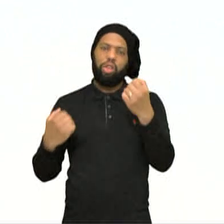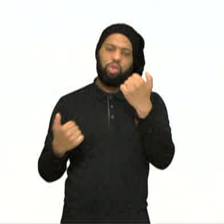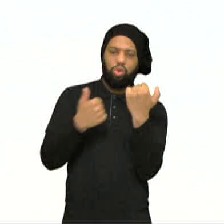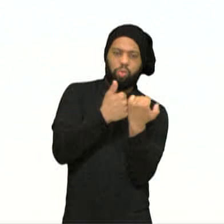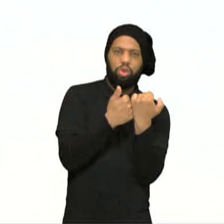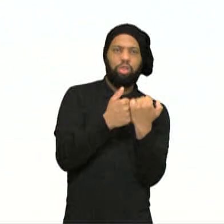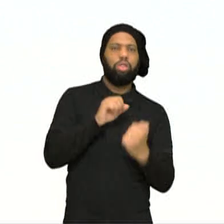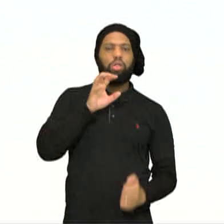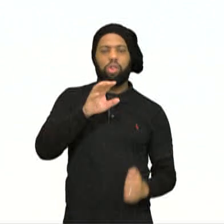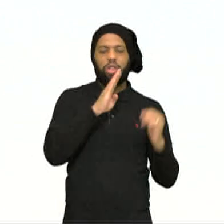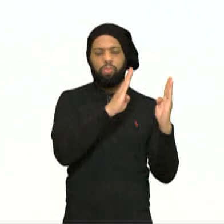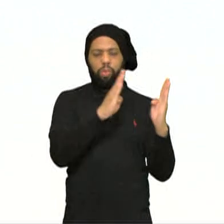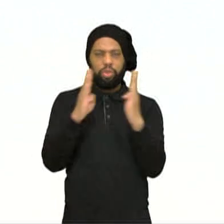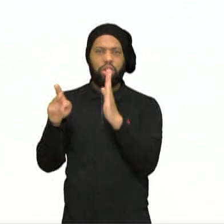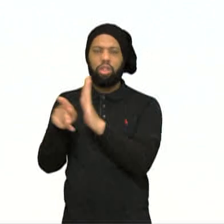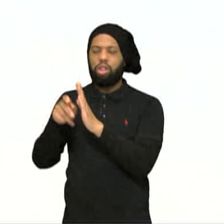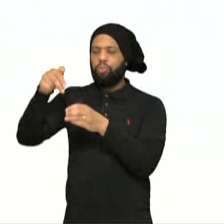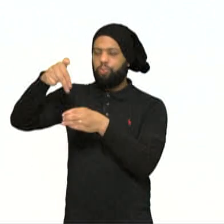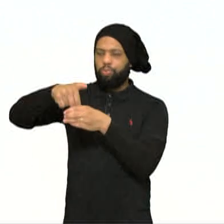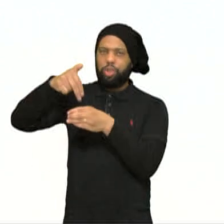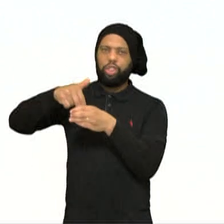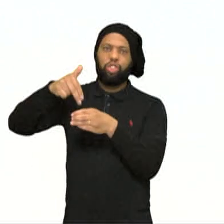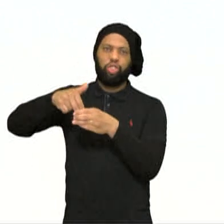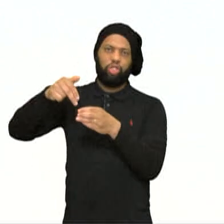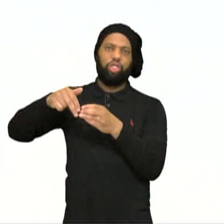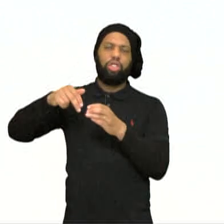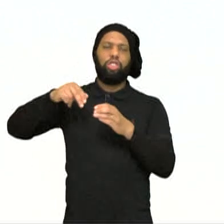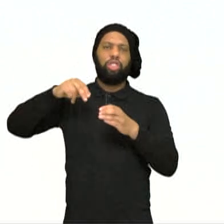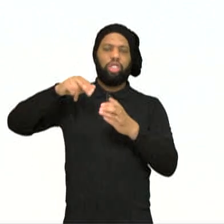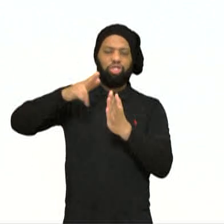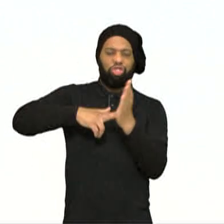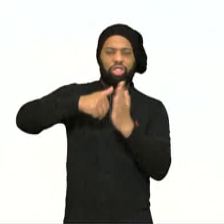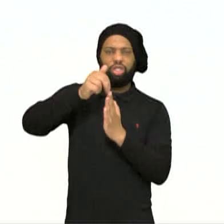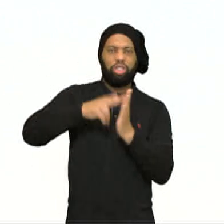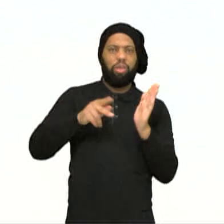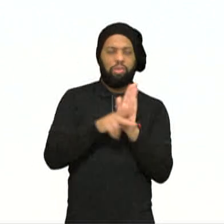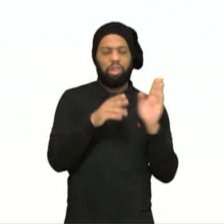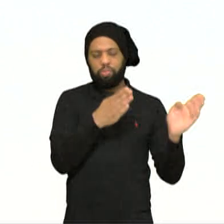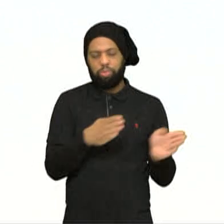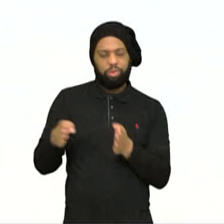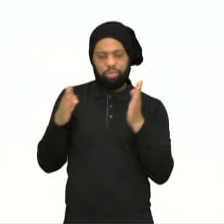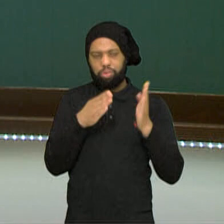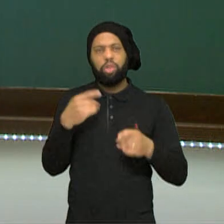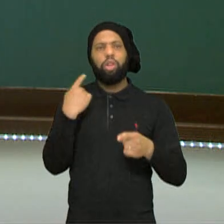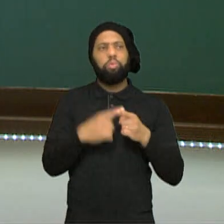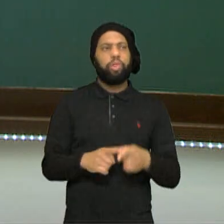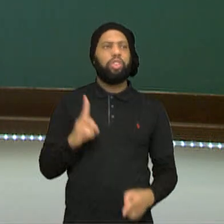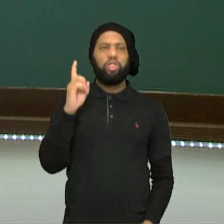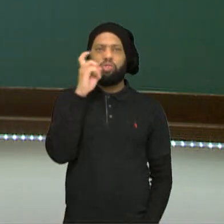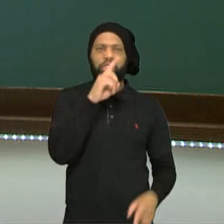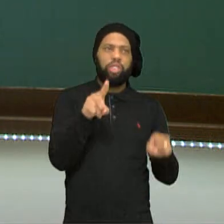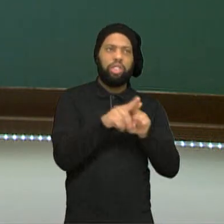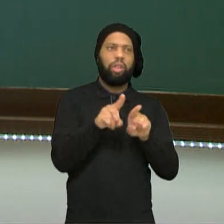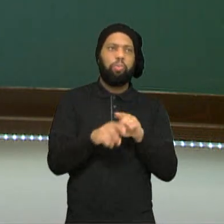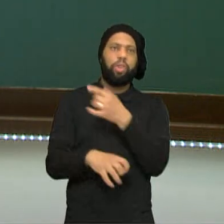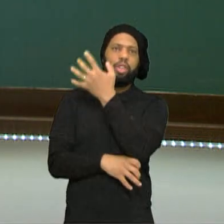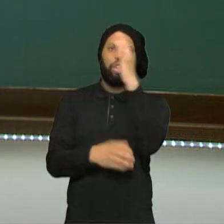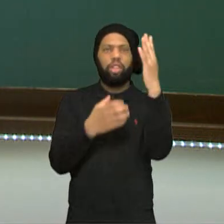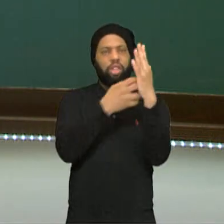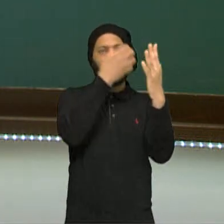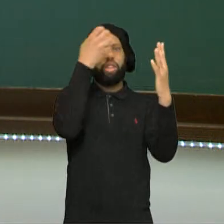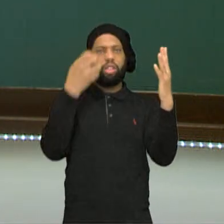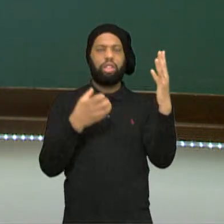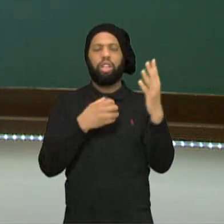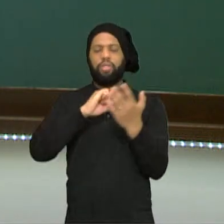processo por tintas industrializadas, né? Então, por quê? Porque é difícil a extração também ali, né, desse jenipapo.